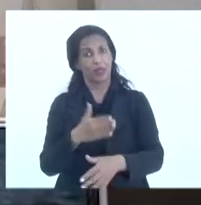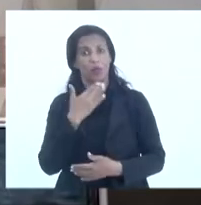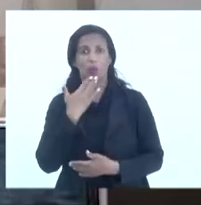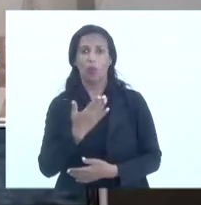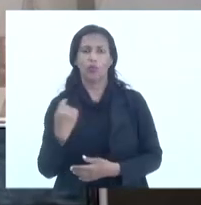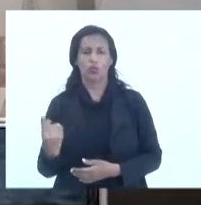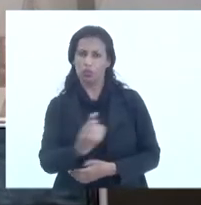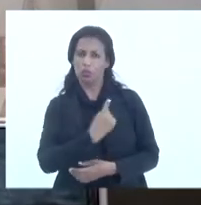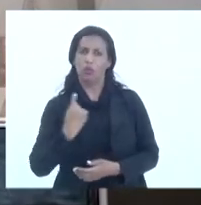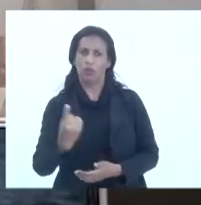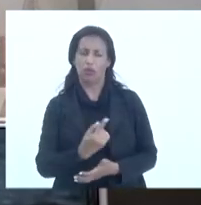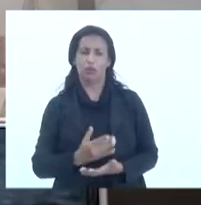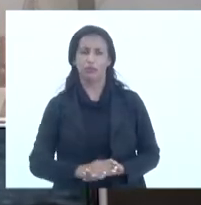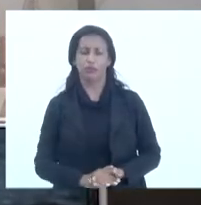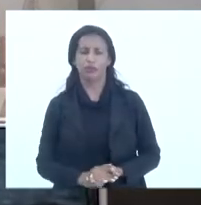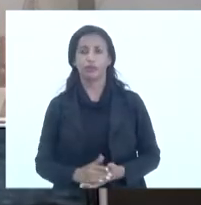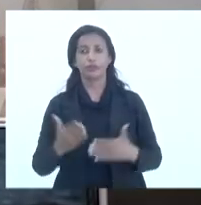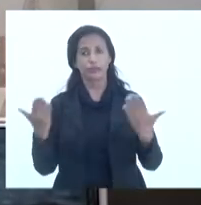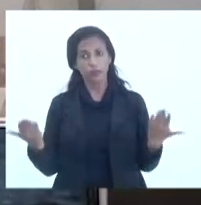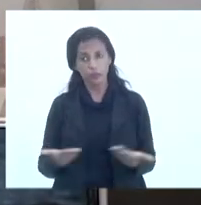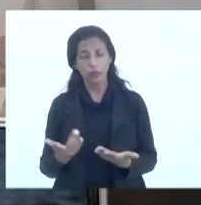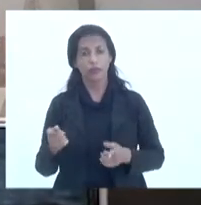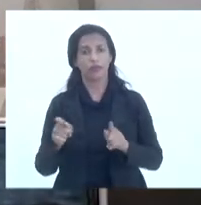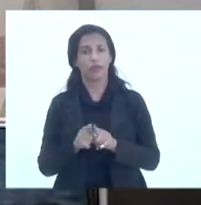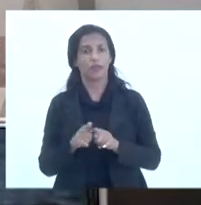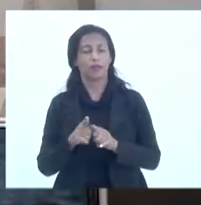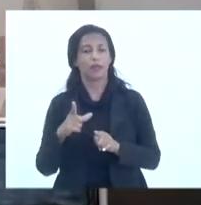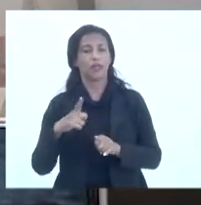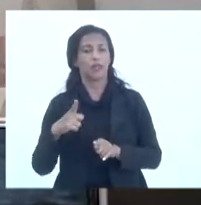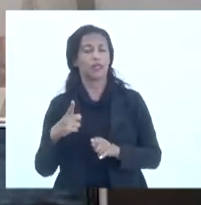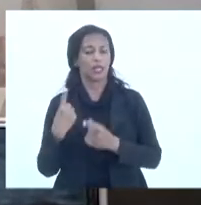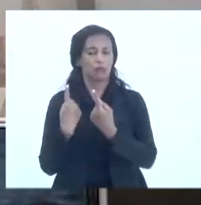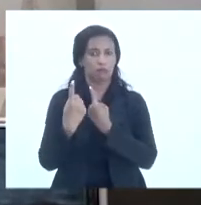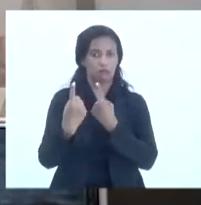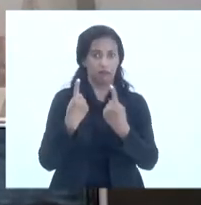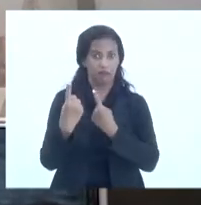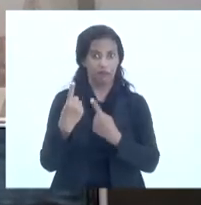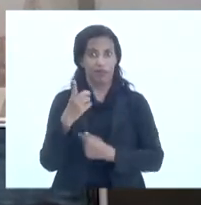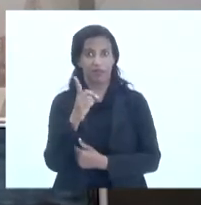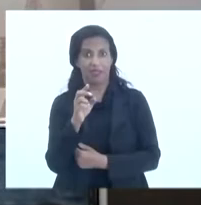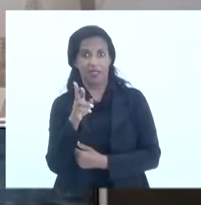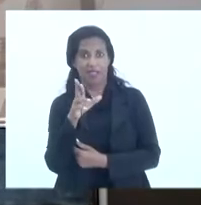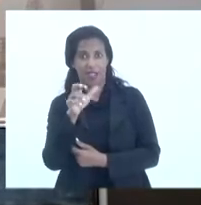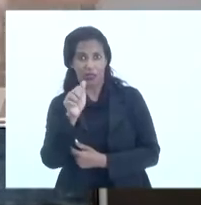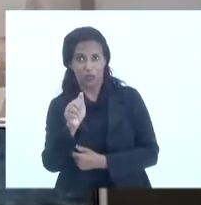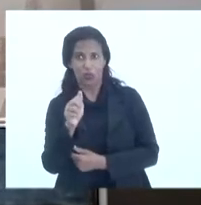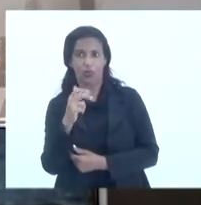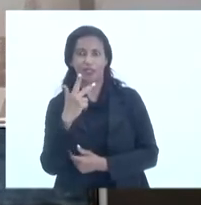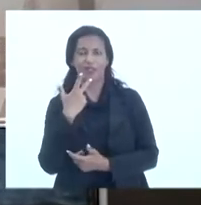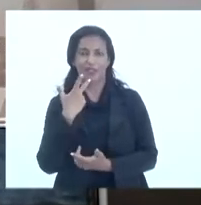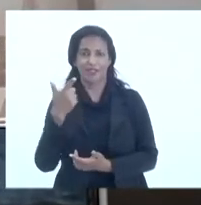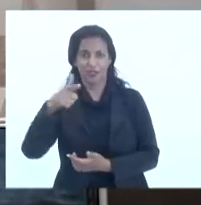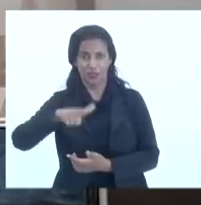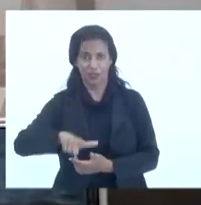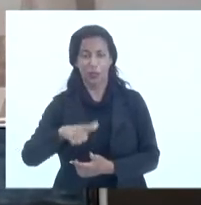nossas. E a gente tem hoje também, falando da demanda da Dutra, que até deixando um outro ofício ali com o